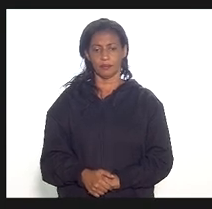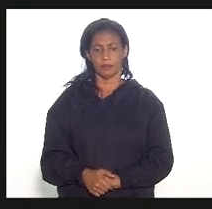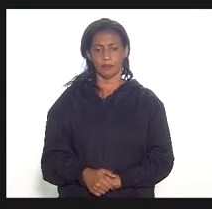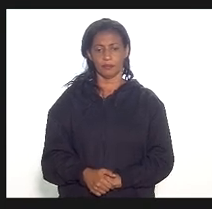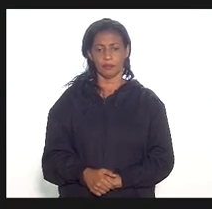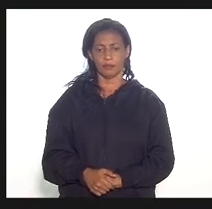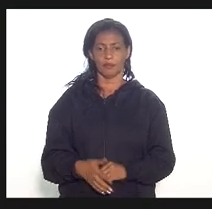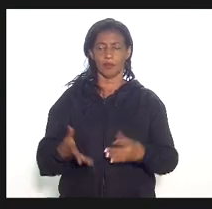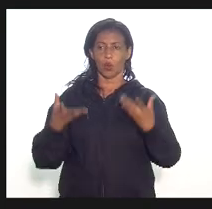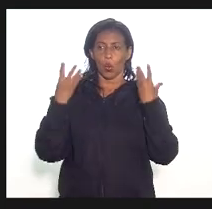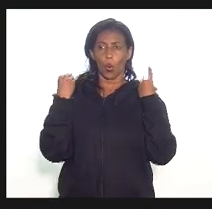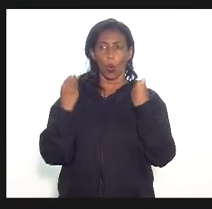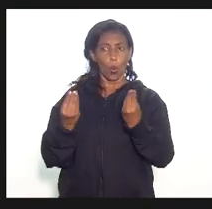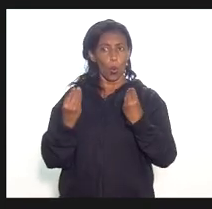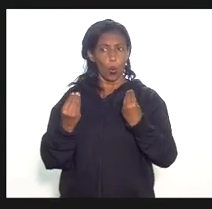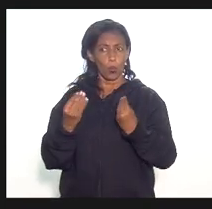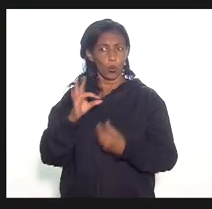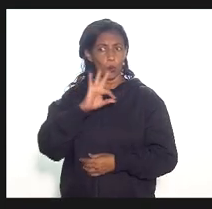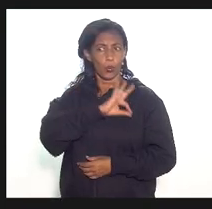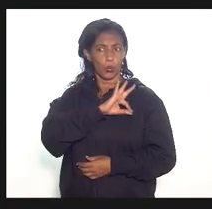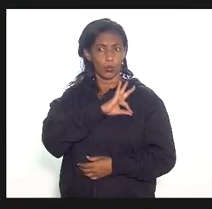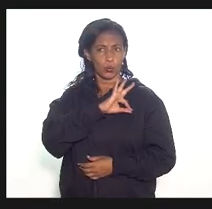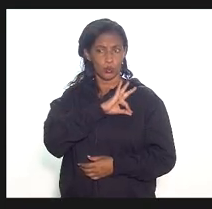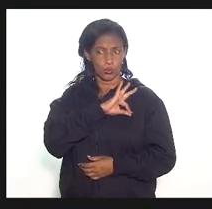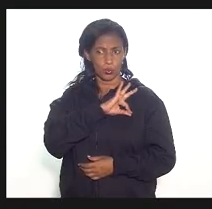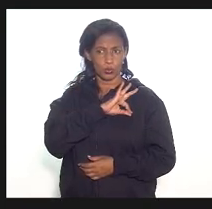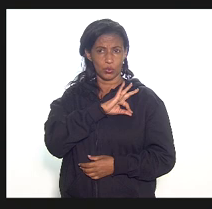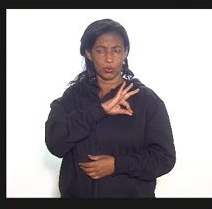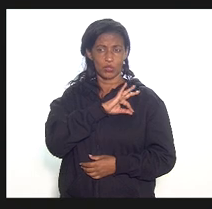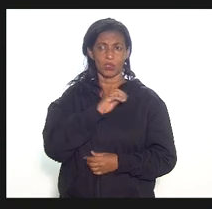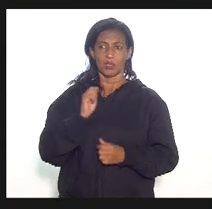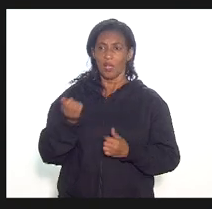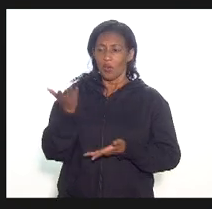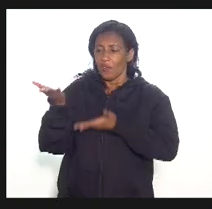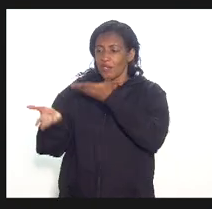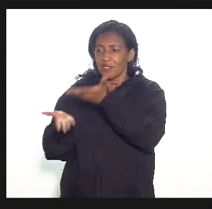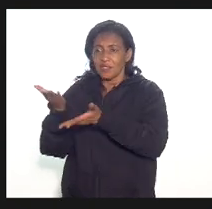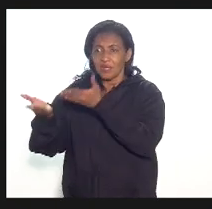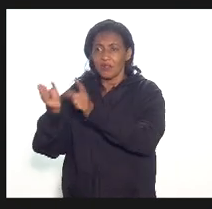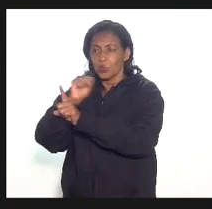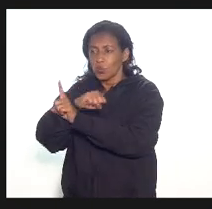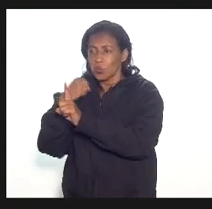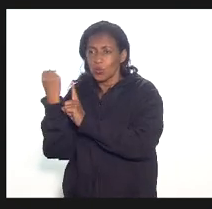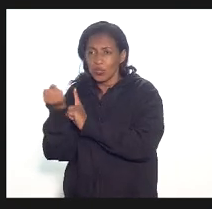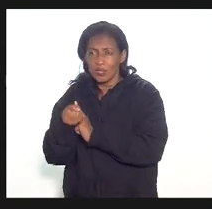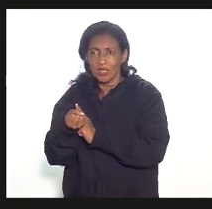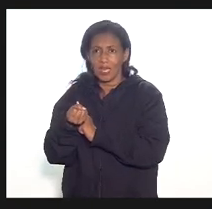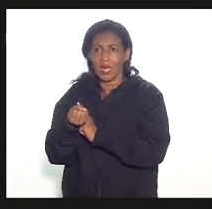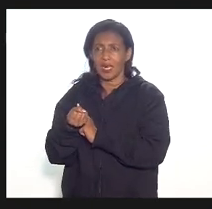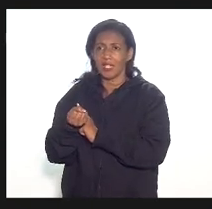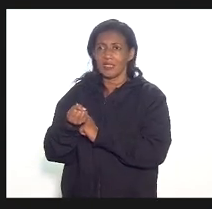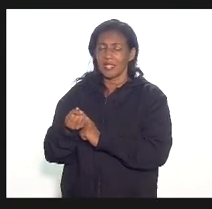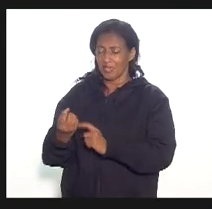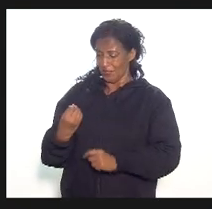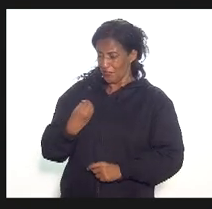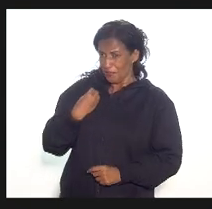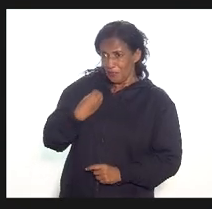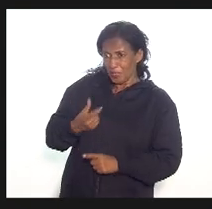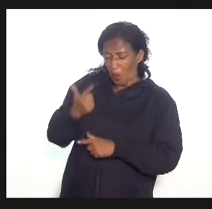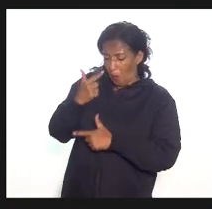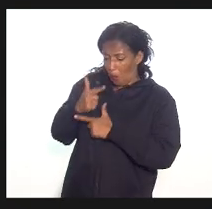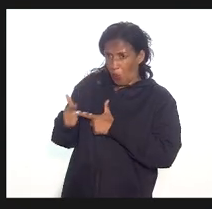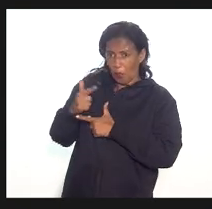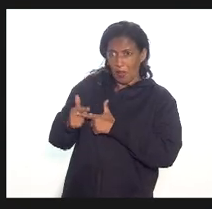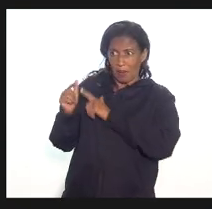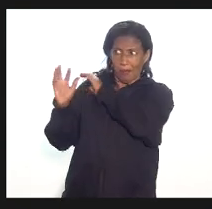como que um policial vai servir bem a sociedade tendo diversos problemas que se arrastam